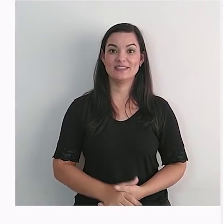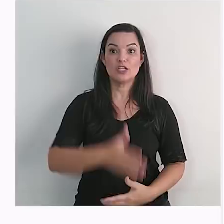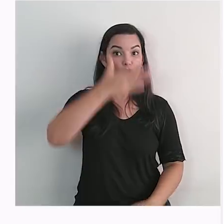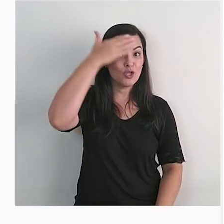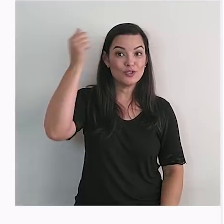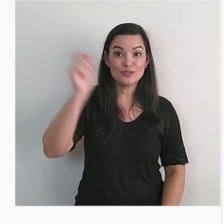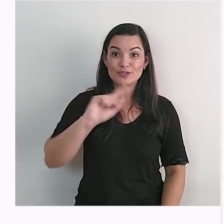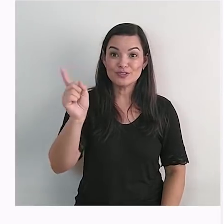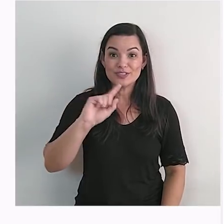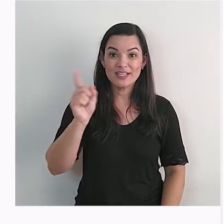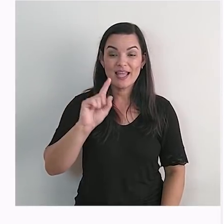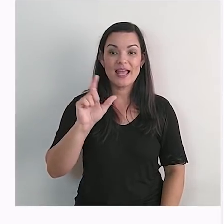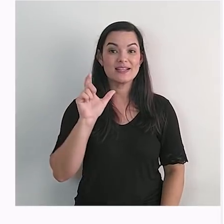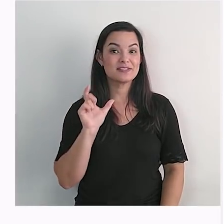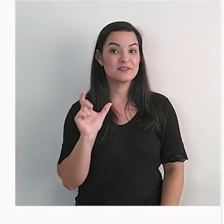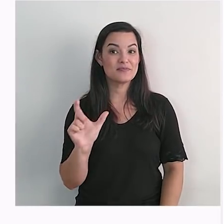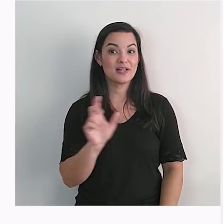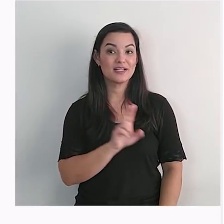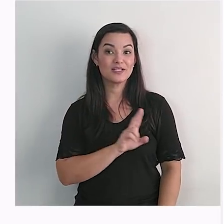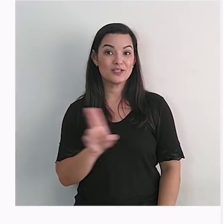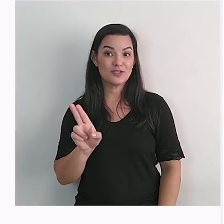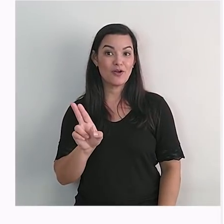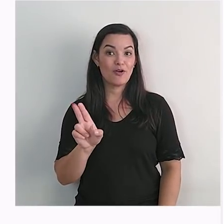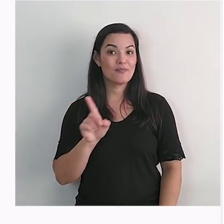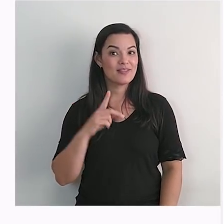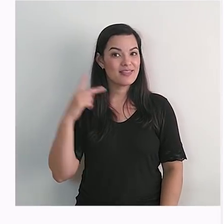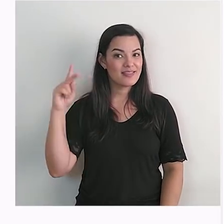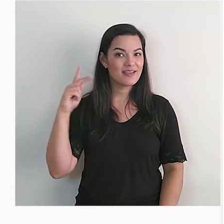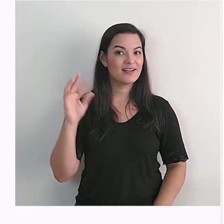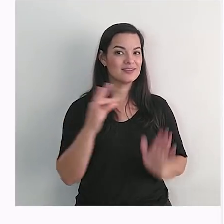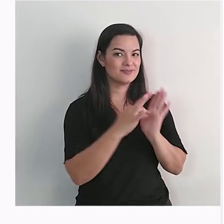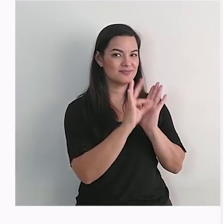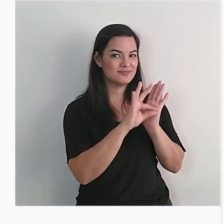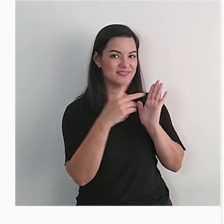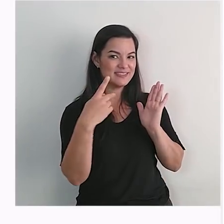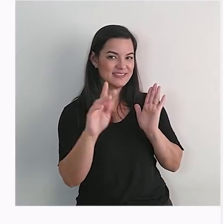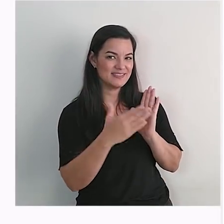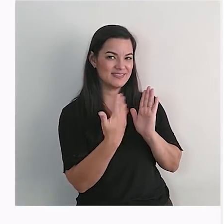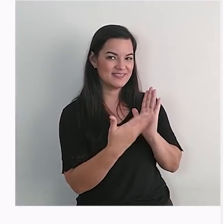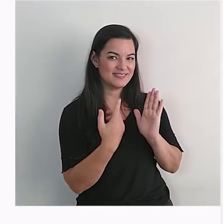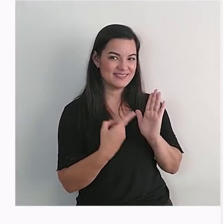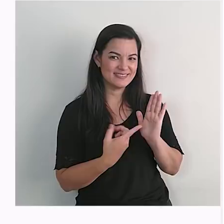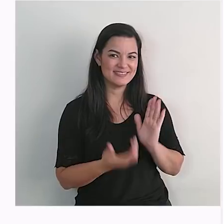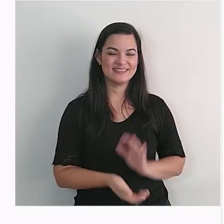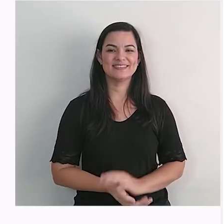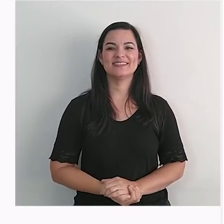Não esqueçam de escrever a palavra no caderno.